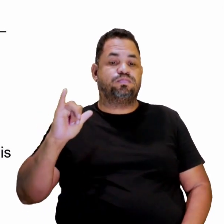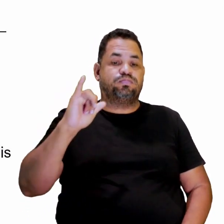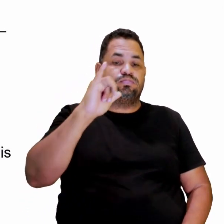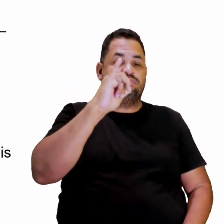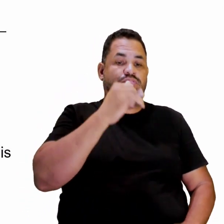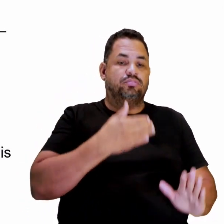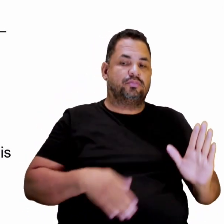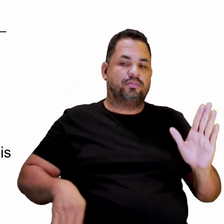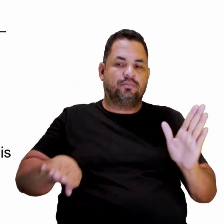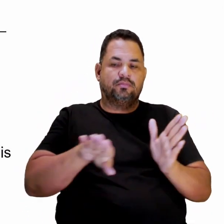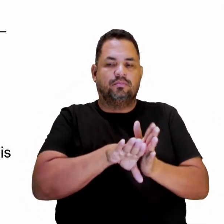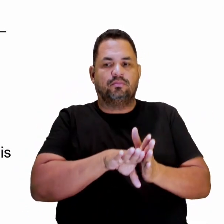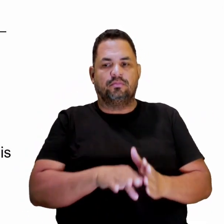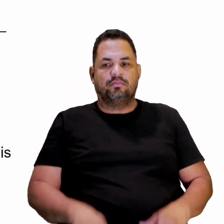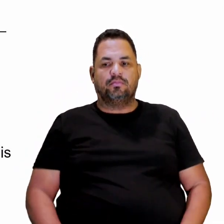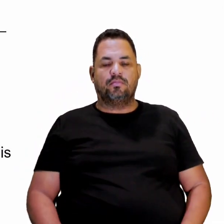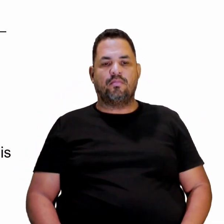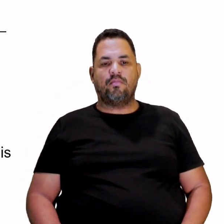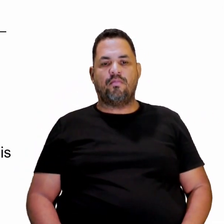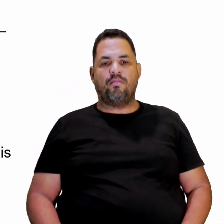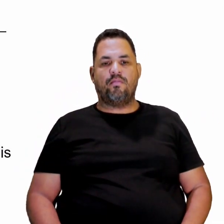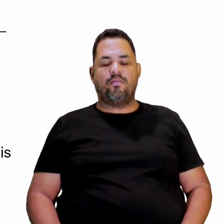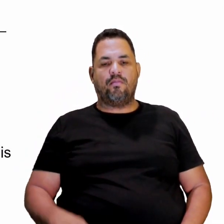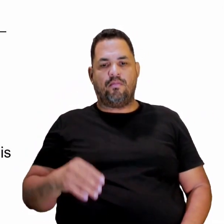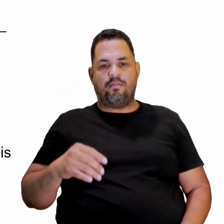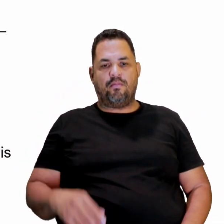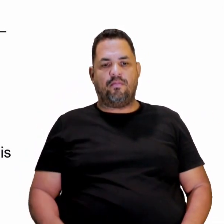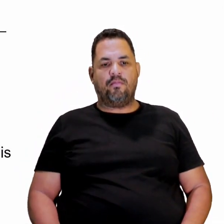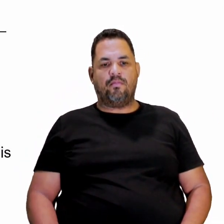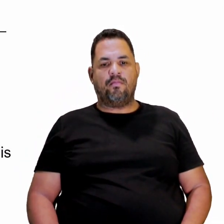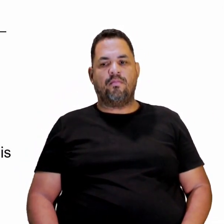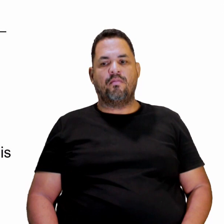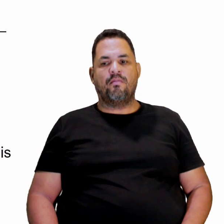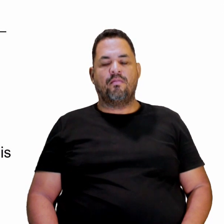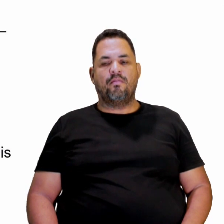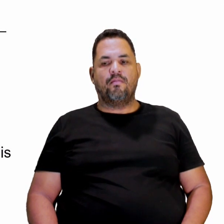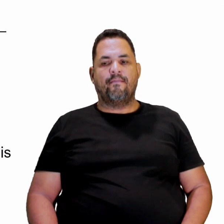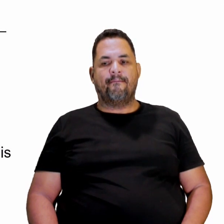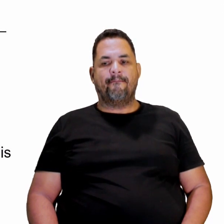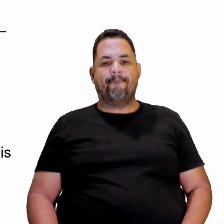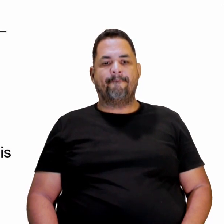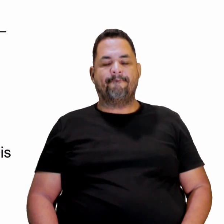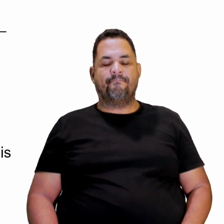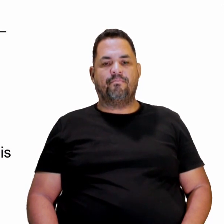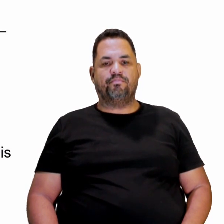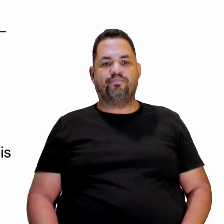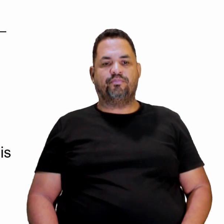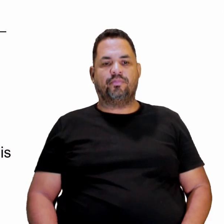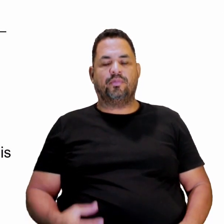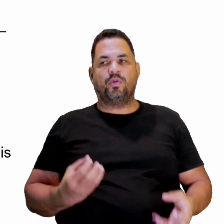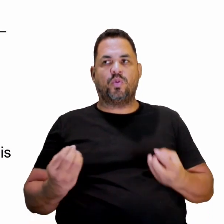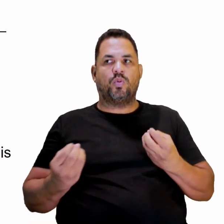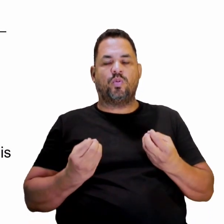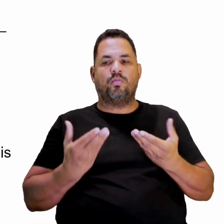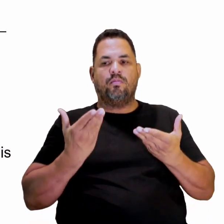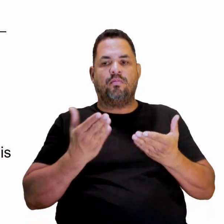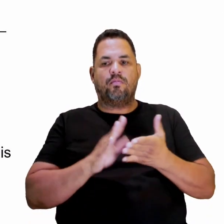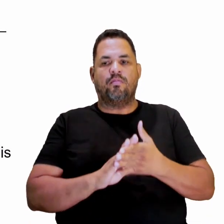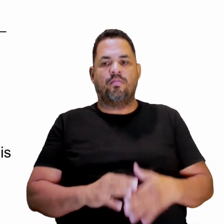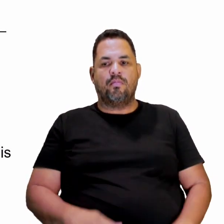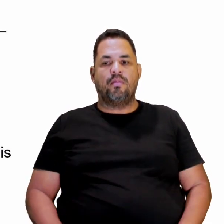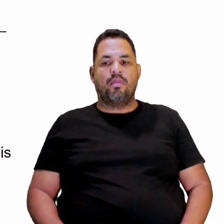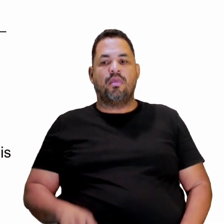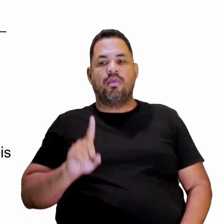chega? Que horas seu avião chega? What time your plane leave? Como é que vai ficar aqui? É